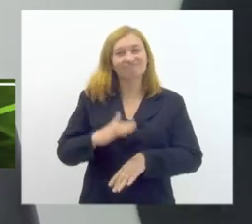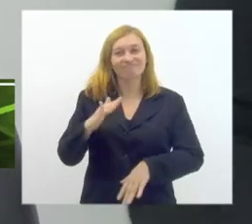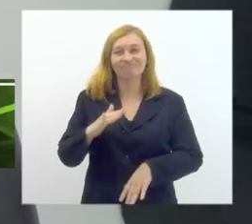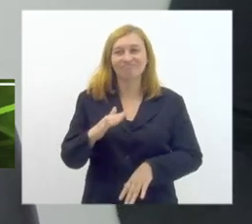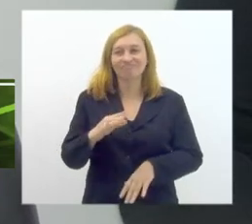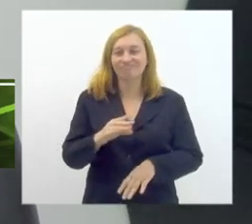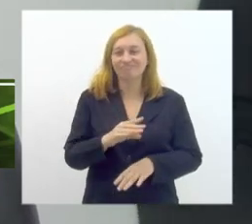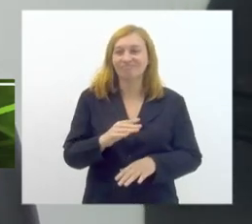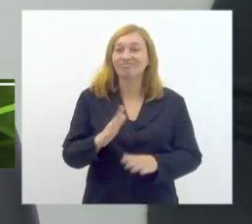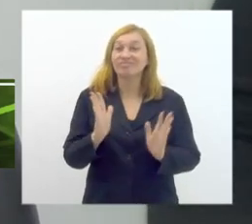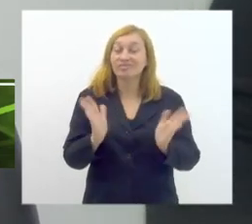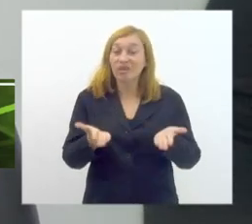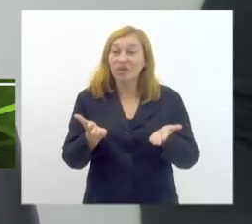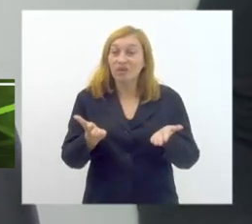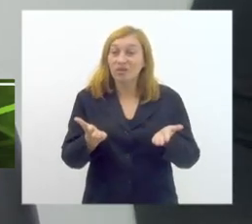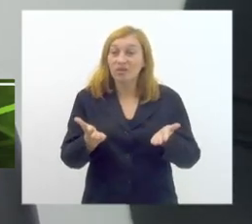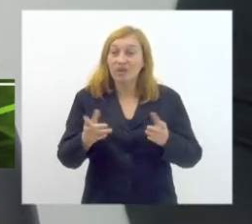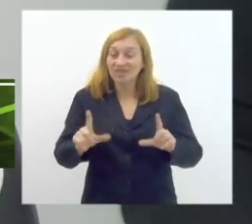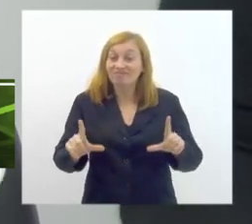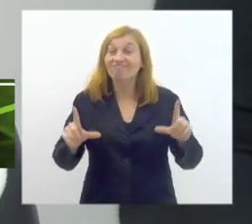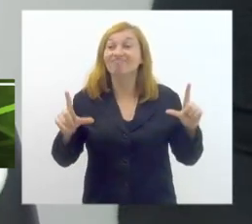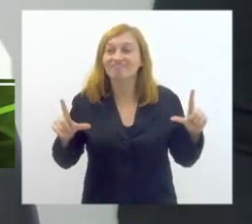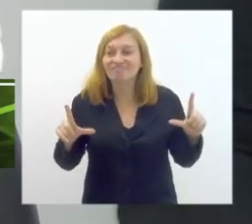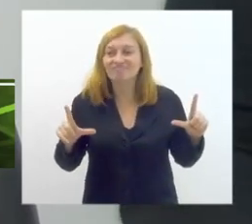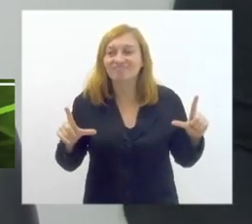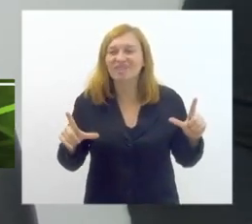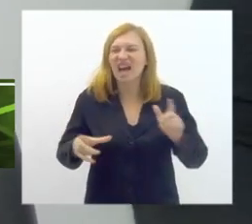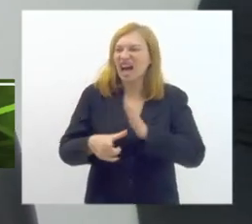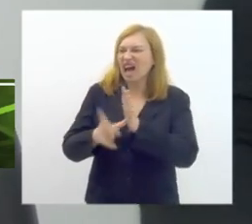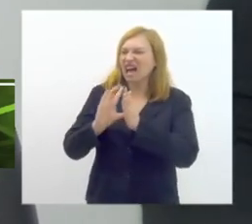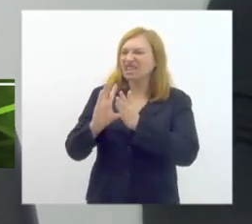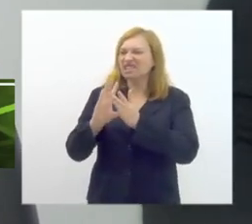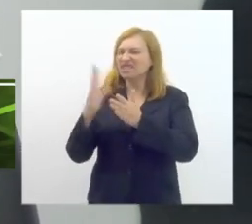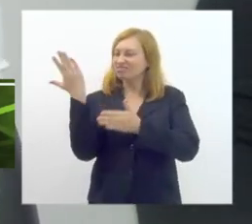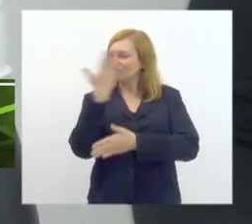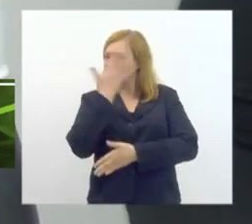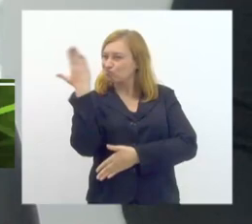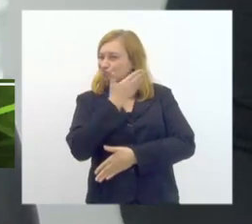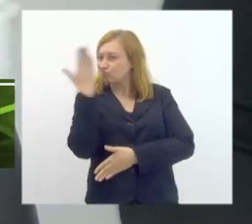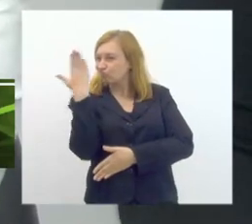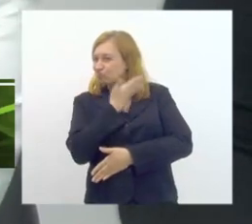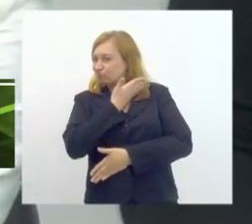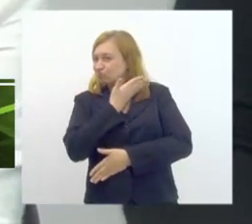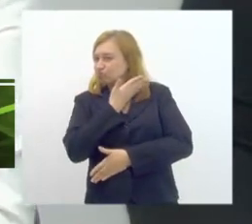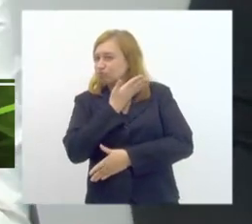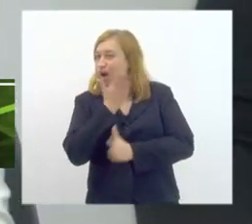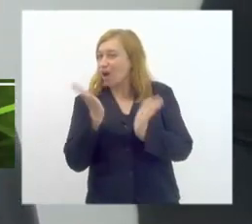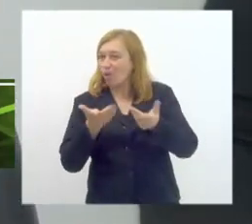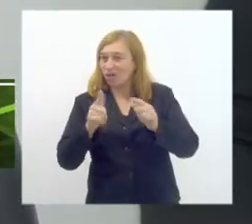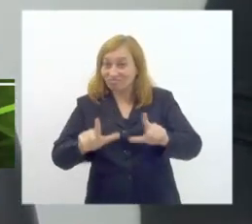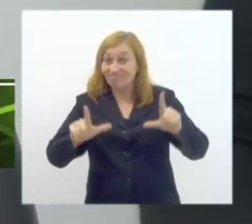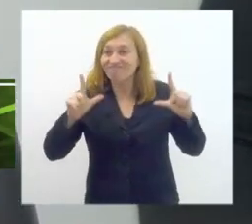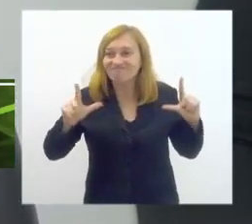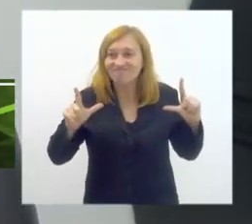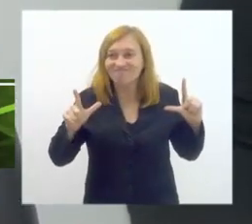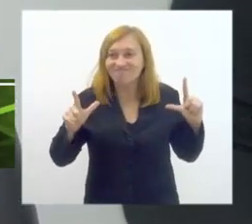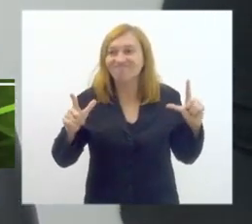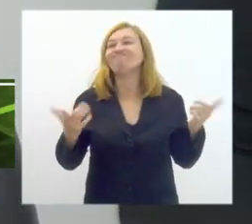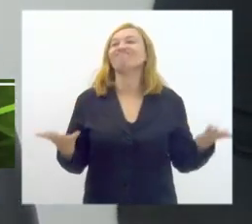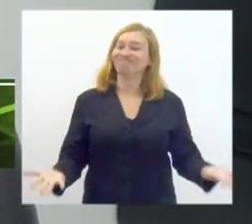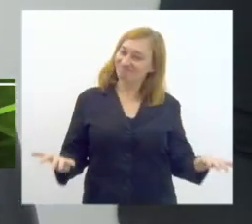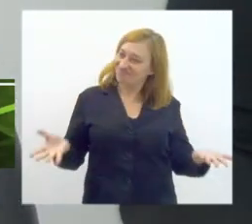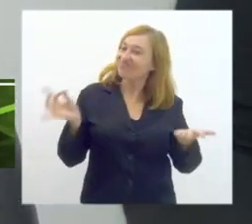da invisibilidade, ou a gente era invisível ou a gente atrapalhava, né? para